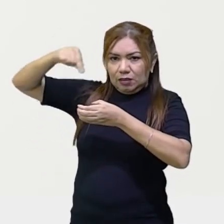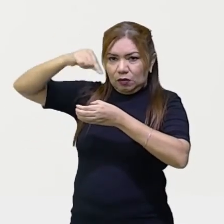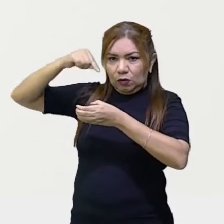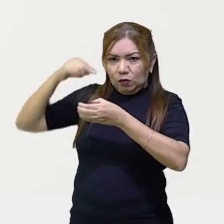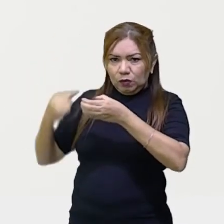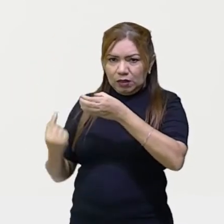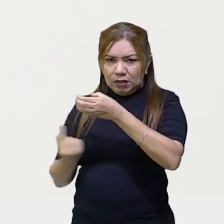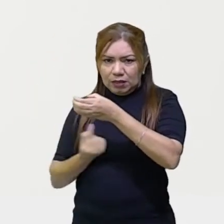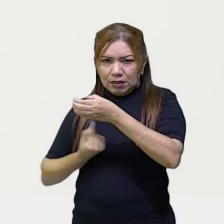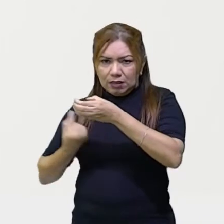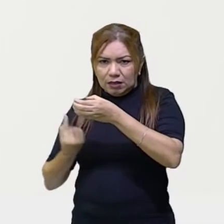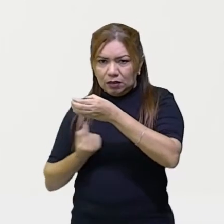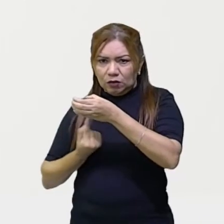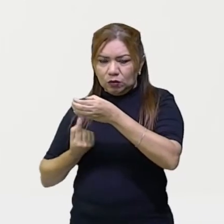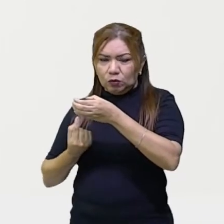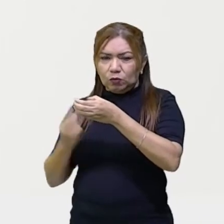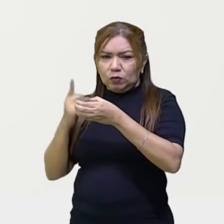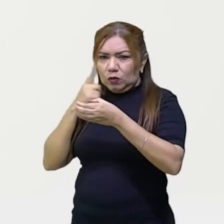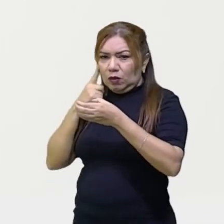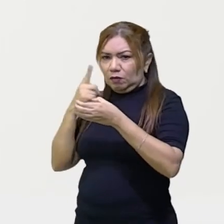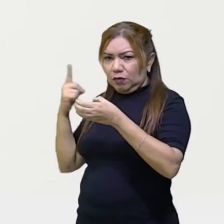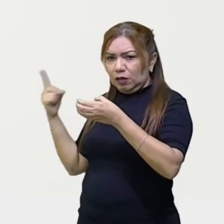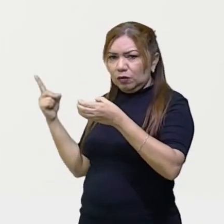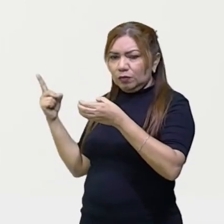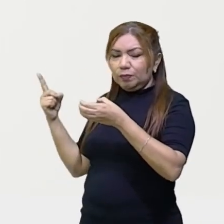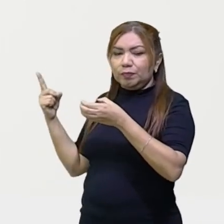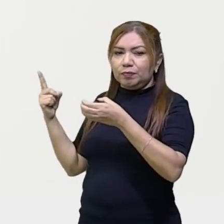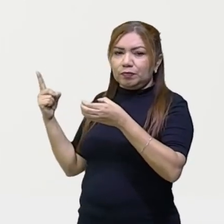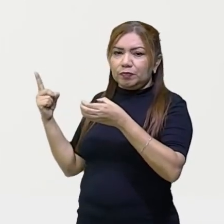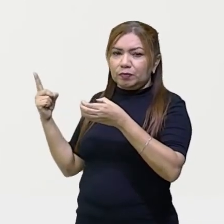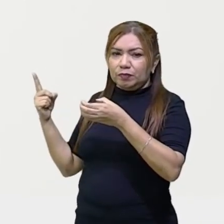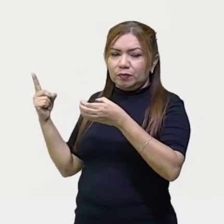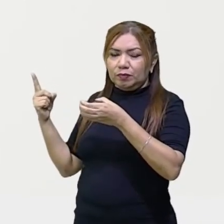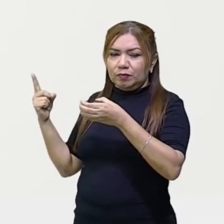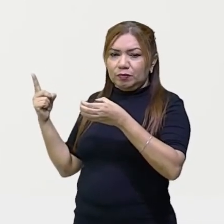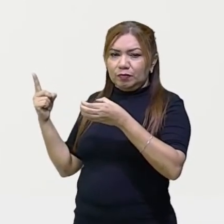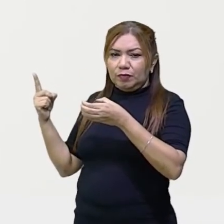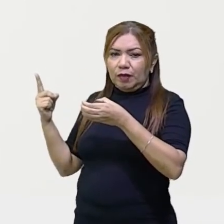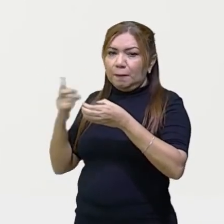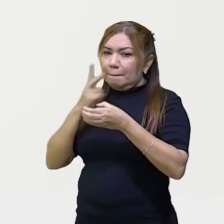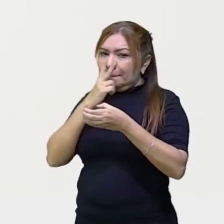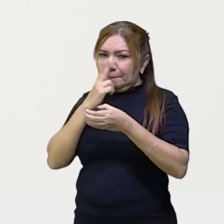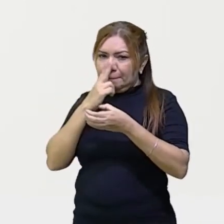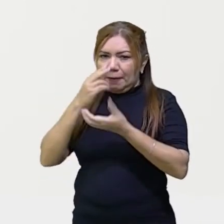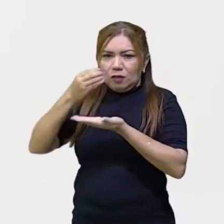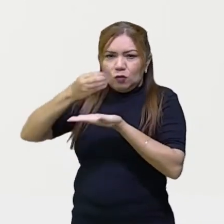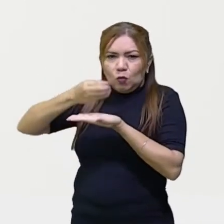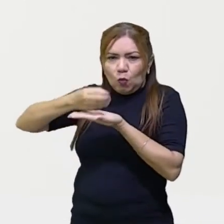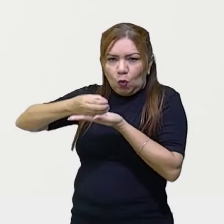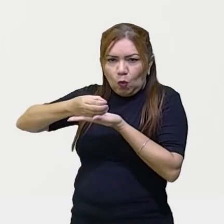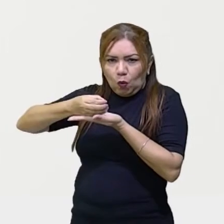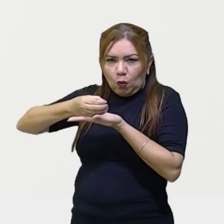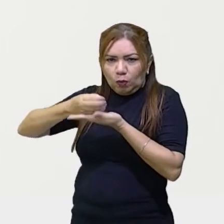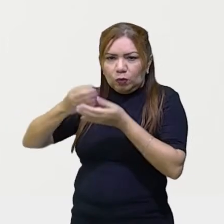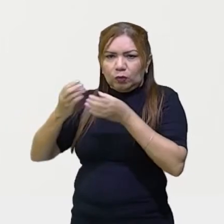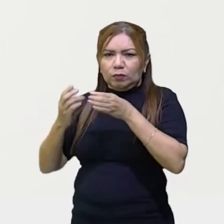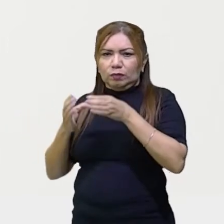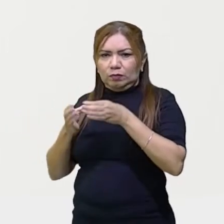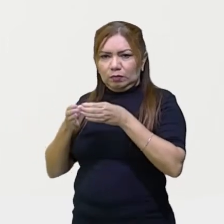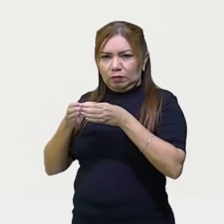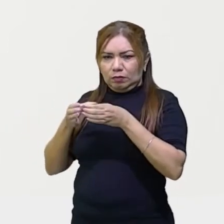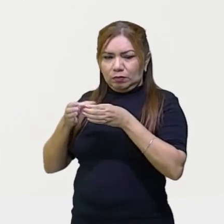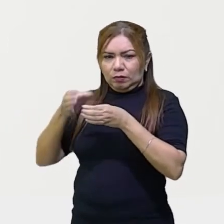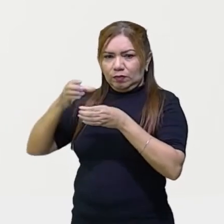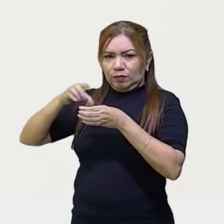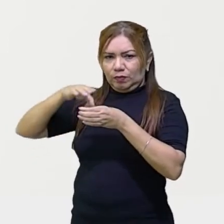está vendo aqui na sua telinha olha só a base aqui superior e tem aqui também lá e